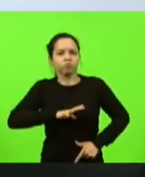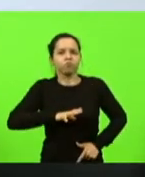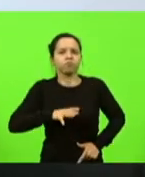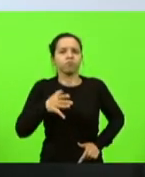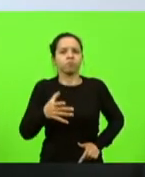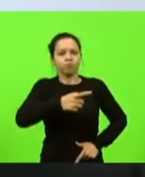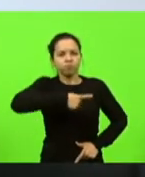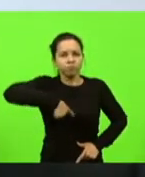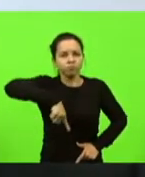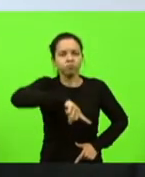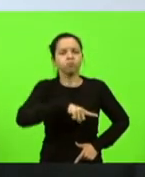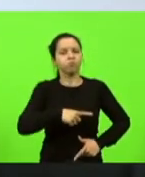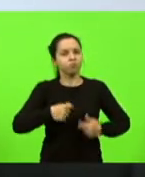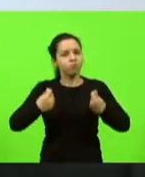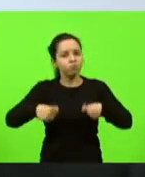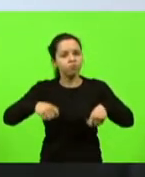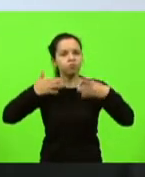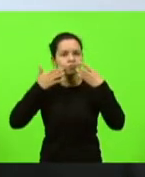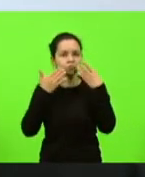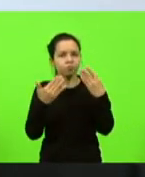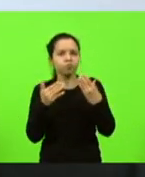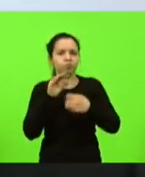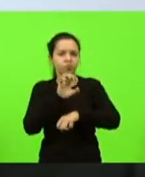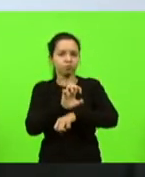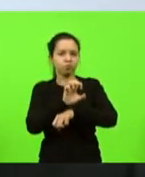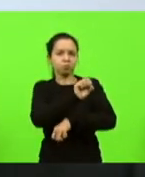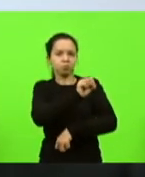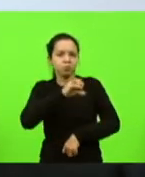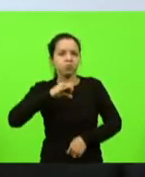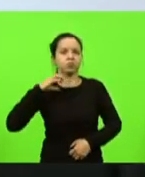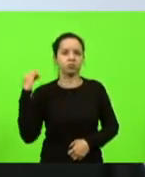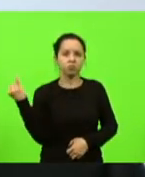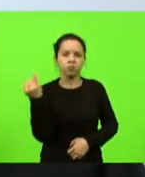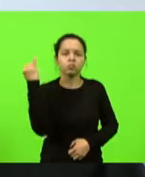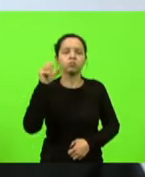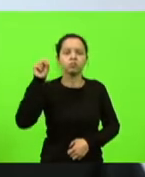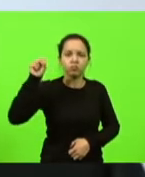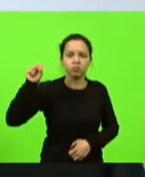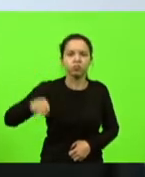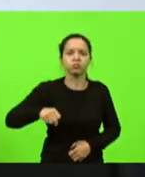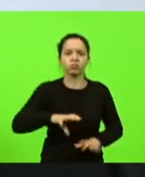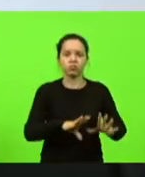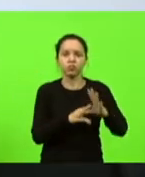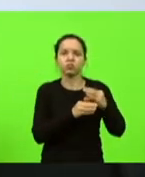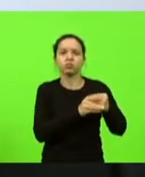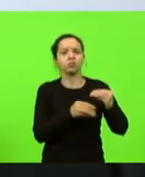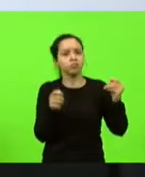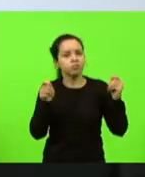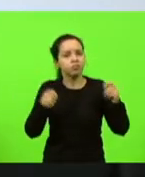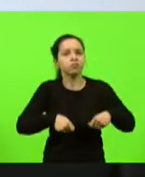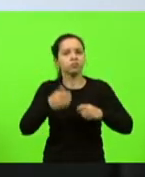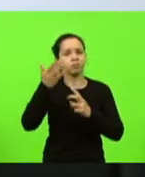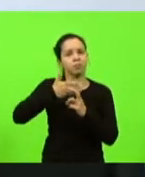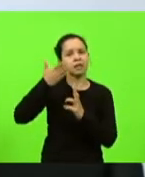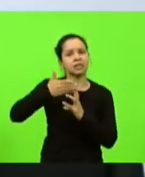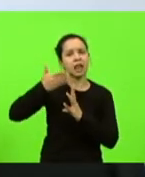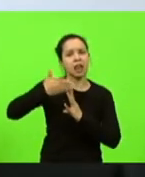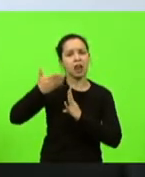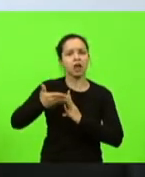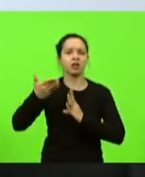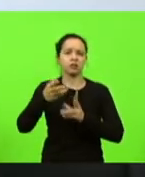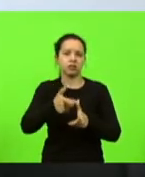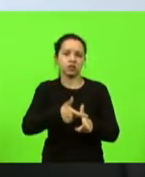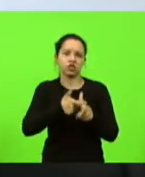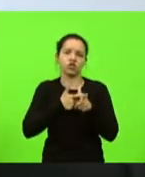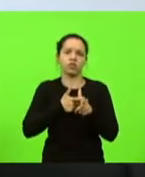para o Estado de Santa Catarina que é importante sim essa emenda, que eles possam parcelar os seus débitos e poder dormir tranquilo.